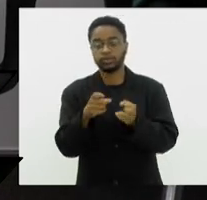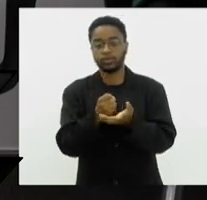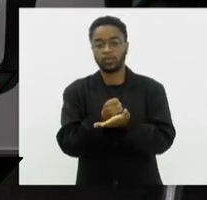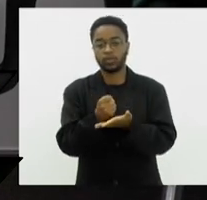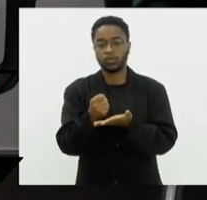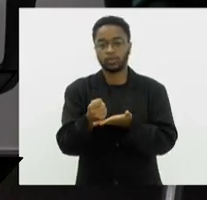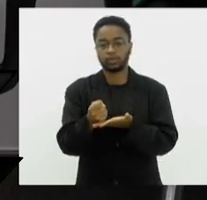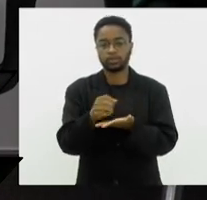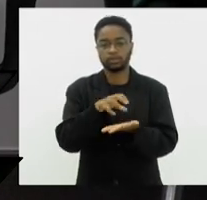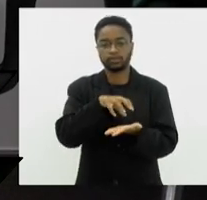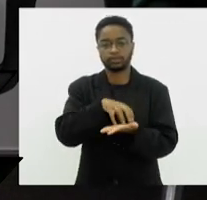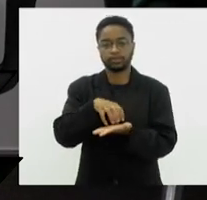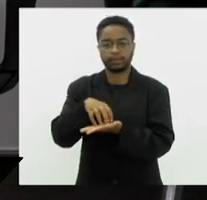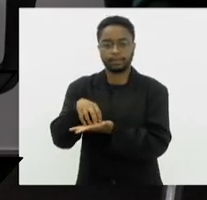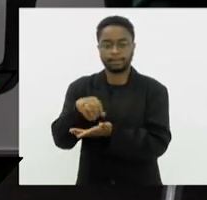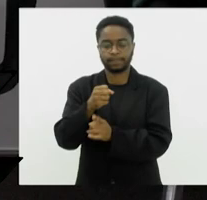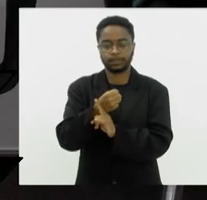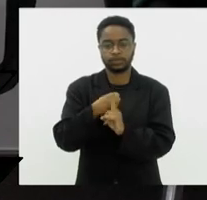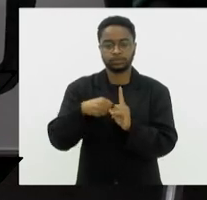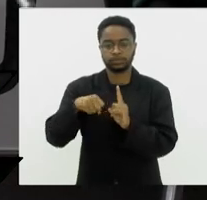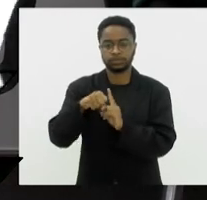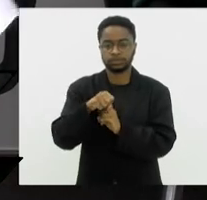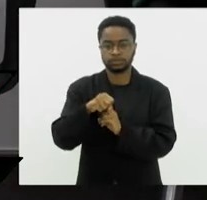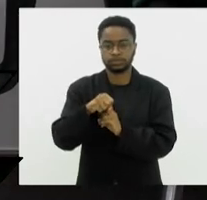organizações sociais.